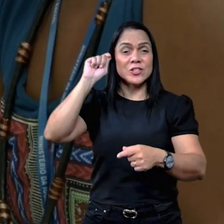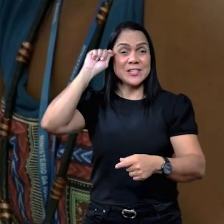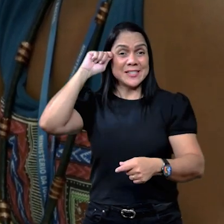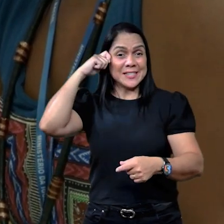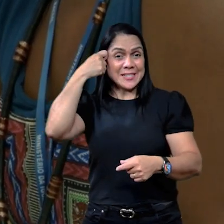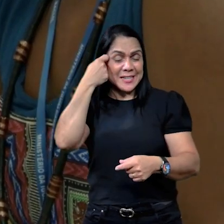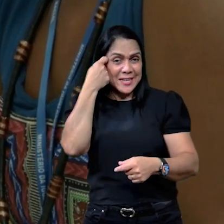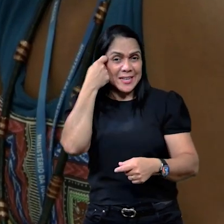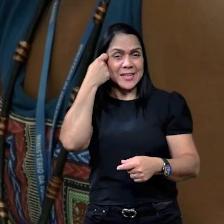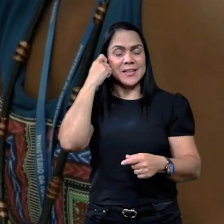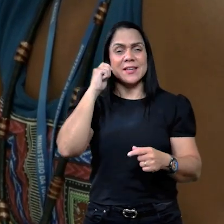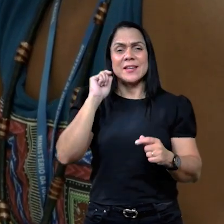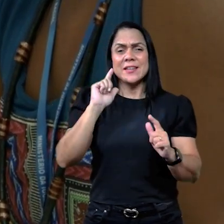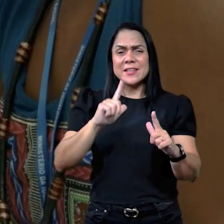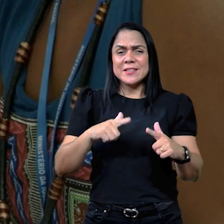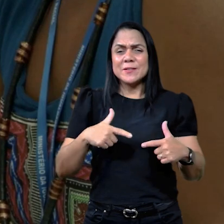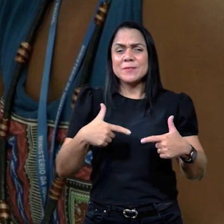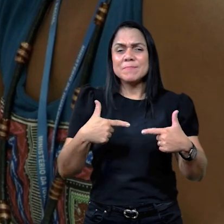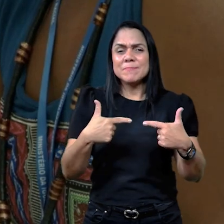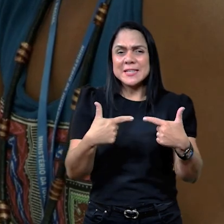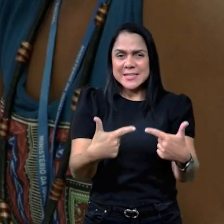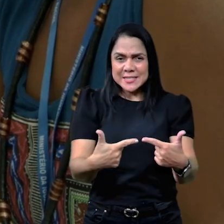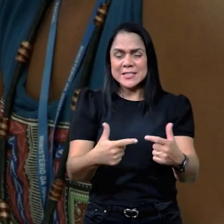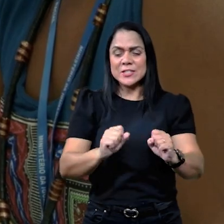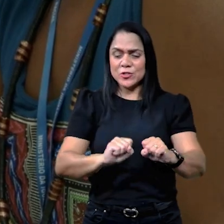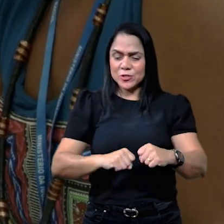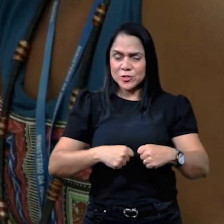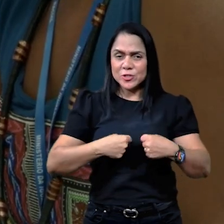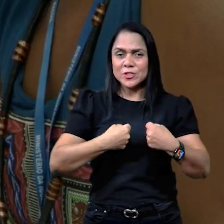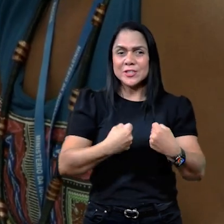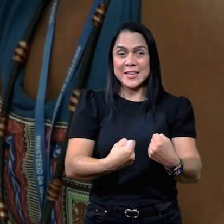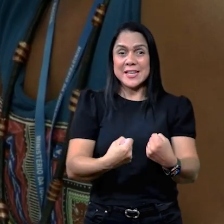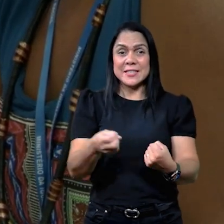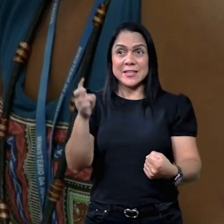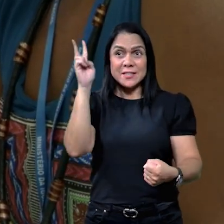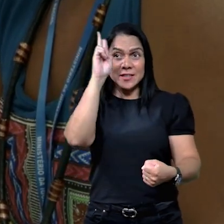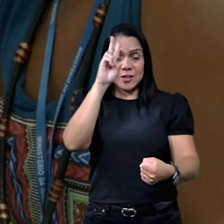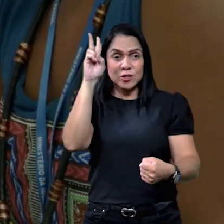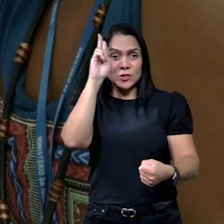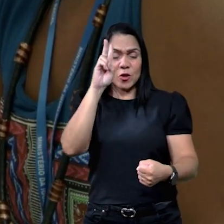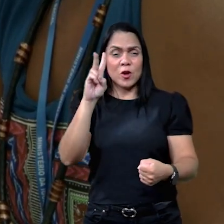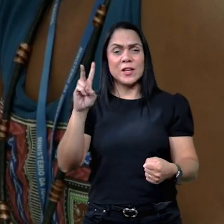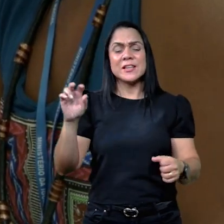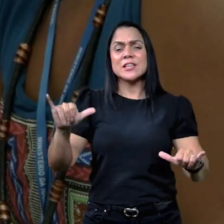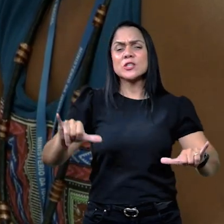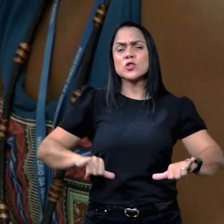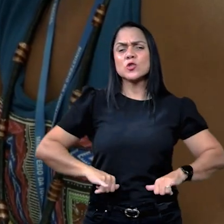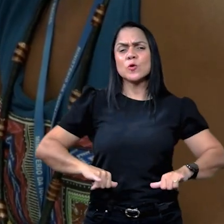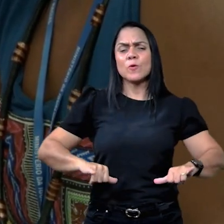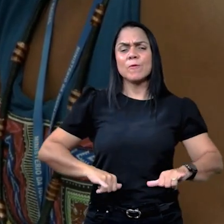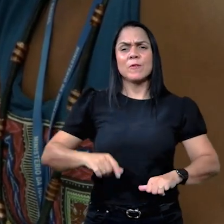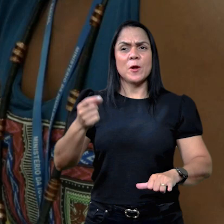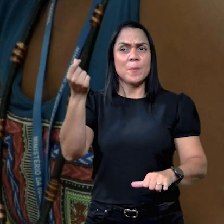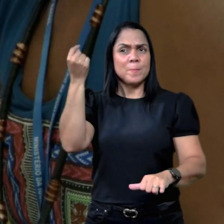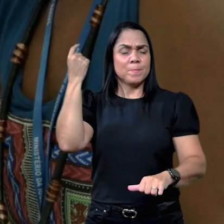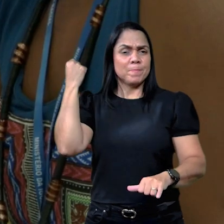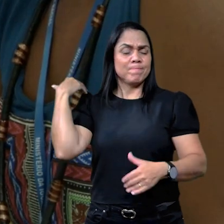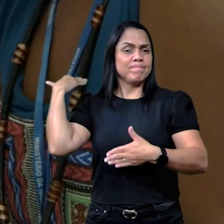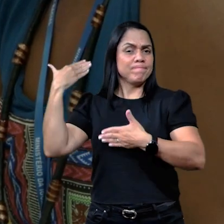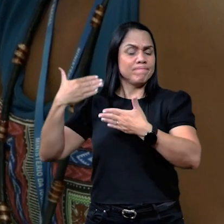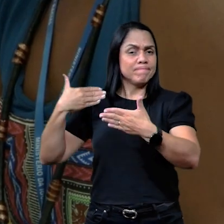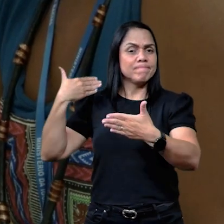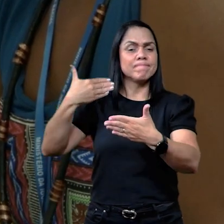a resistência à opressão histórica sofrida. Então, é nesse contexto já, né, nessa definição oficial, é que nós